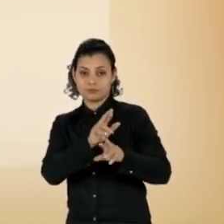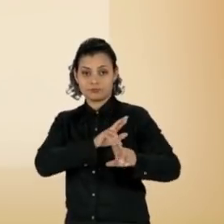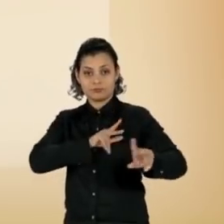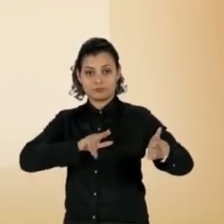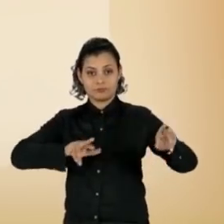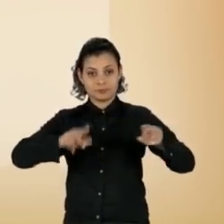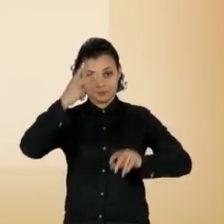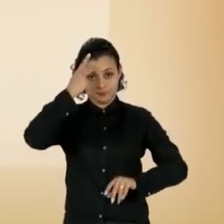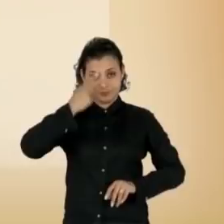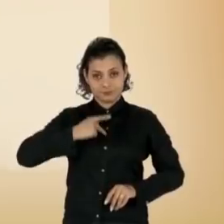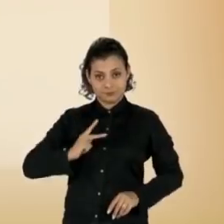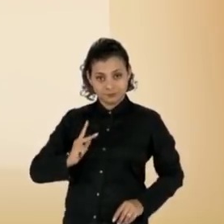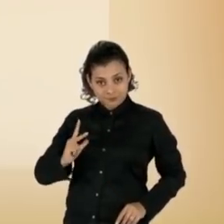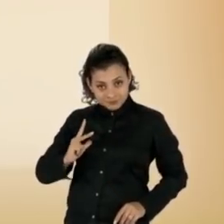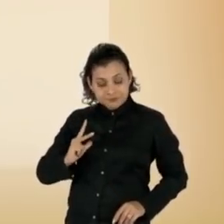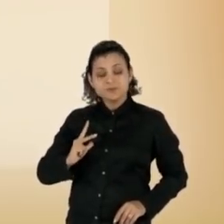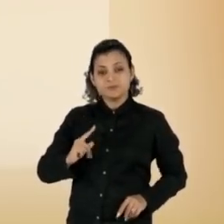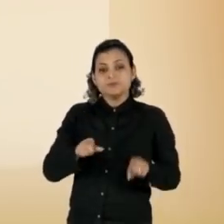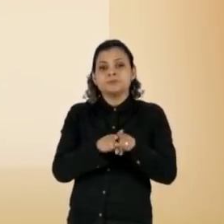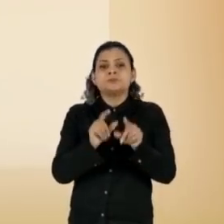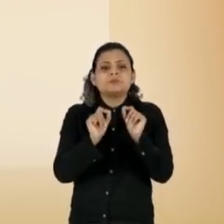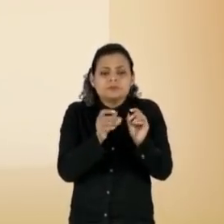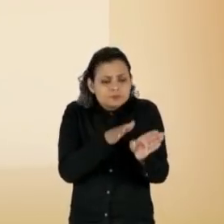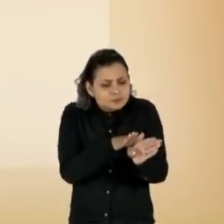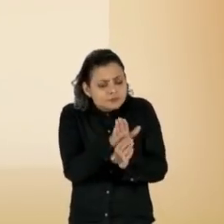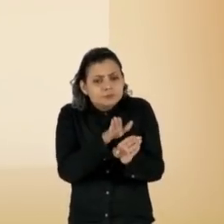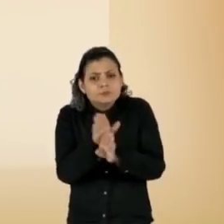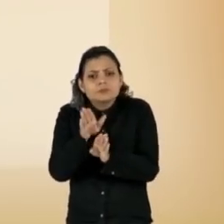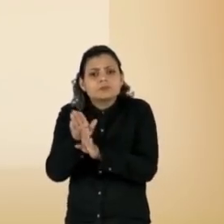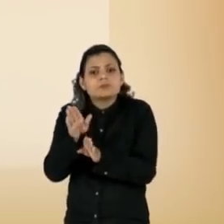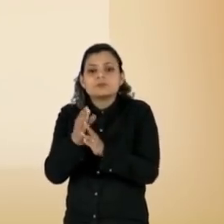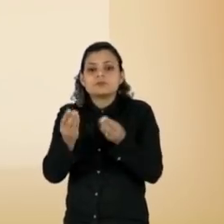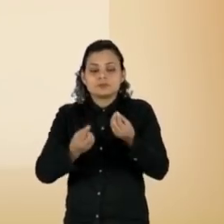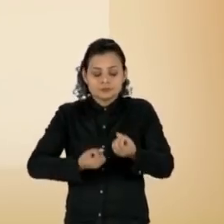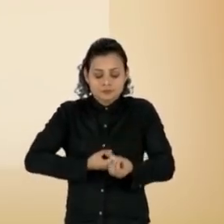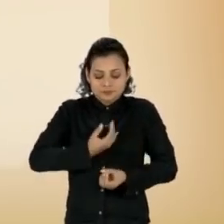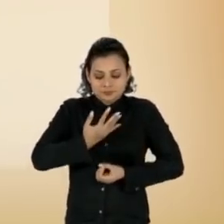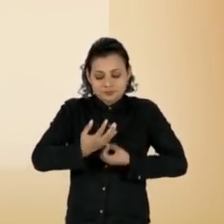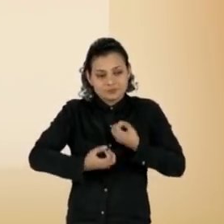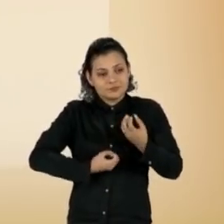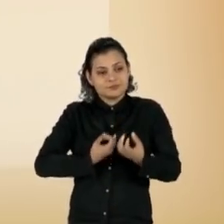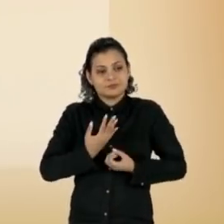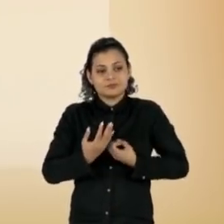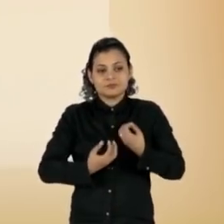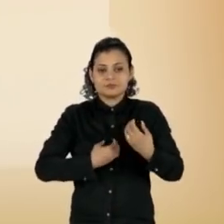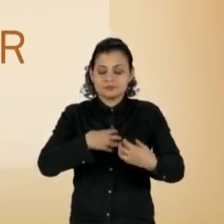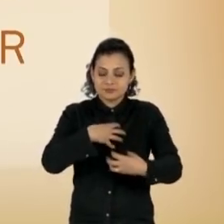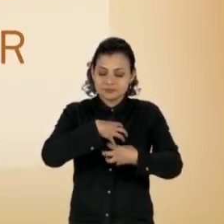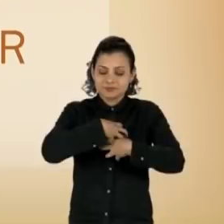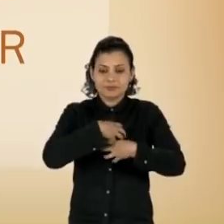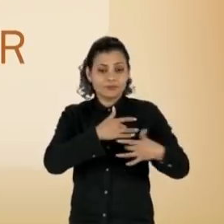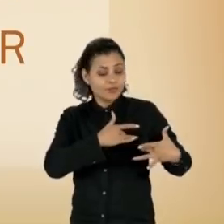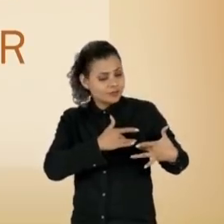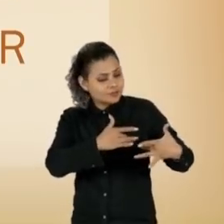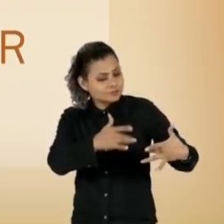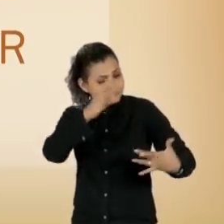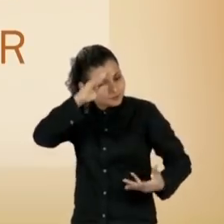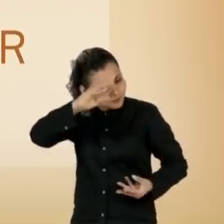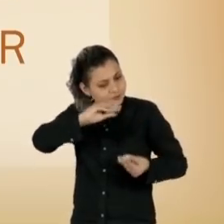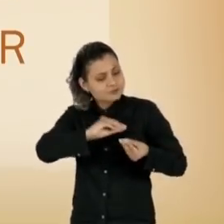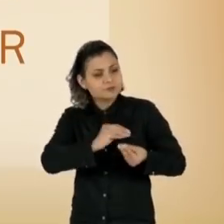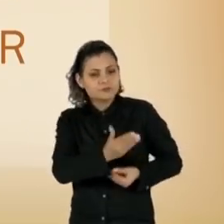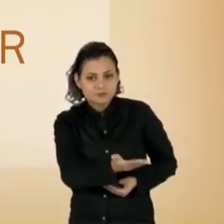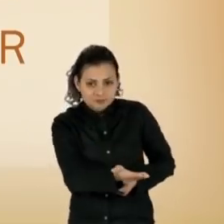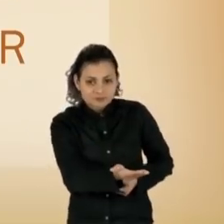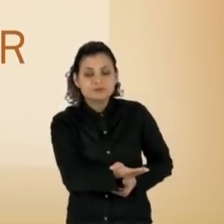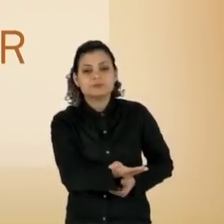protegidos dizer de formas saudáveis de expressar os sentimentos de ser solidária de compreender